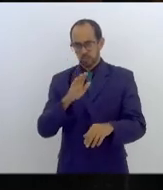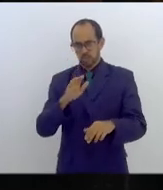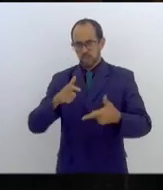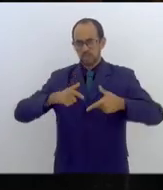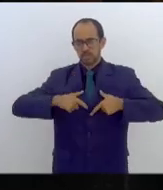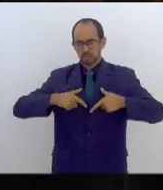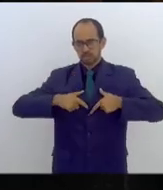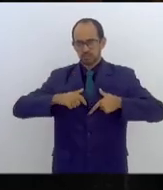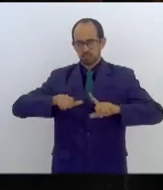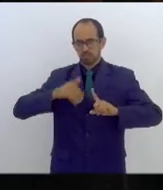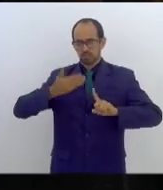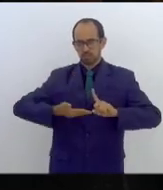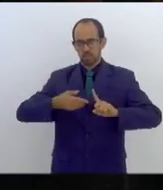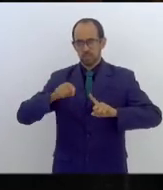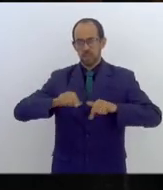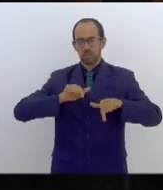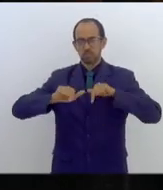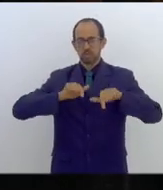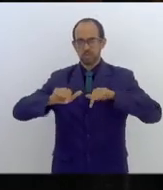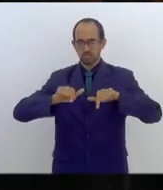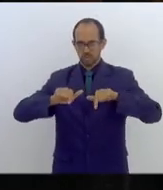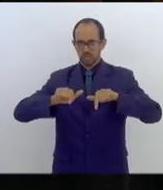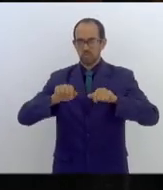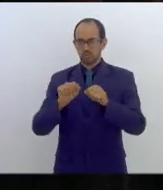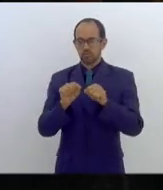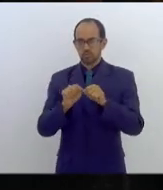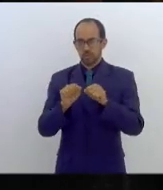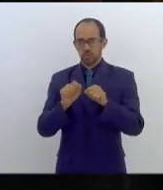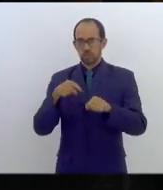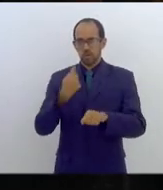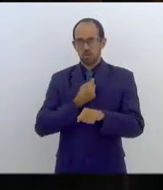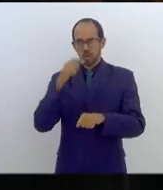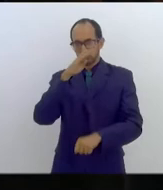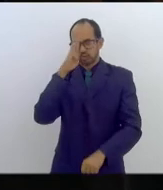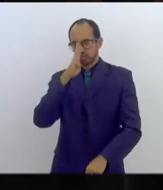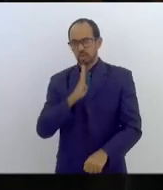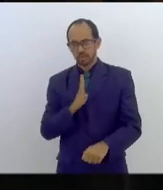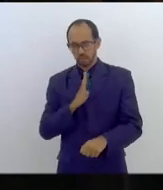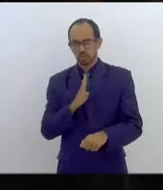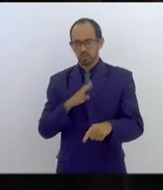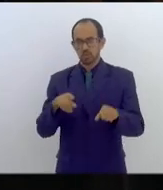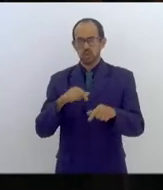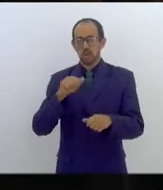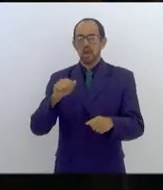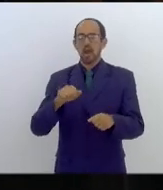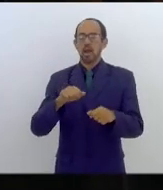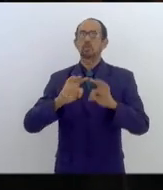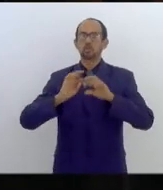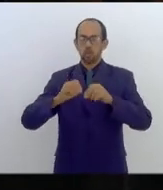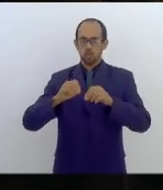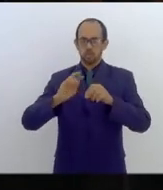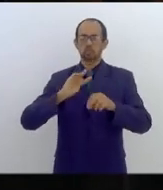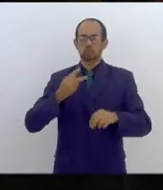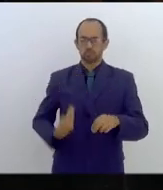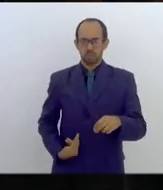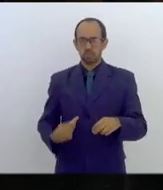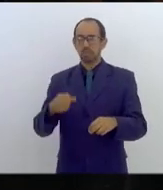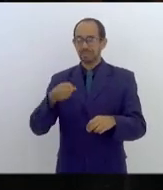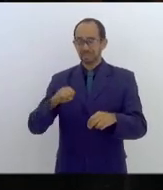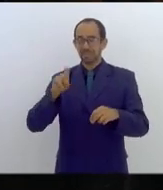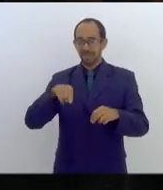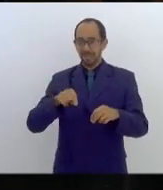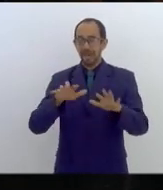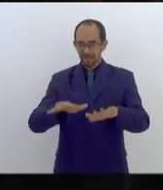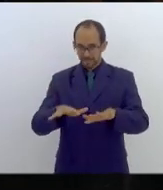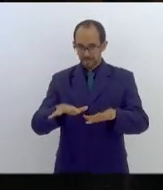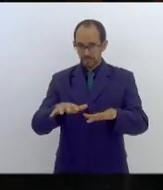endereçada aqueles que tem um serviços prestados ao nosso Estado do Rio de Janeiro ao Brasil a humanidade se é assim senhores